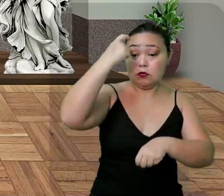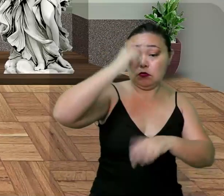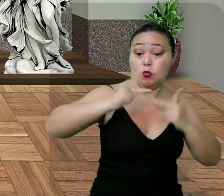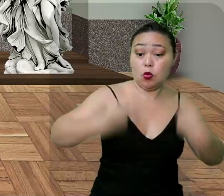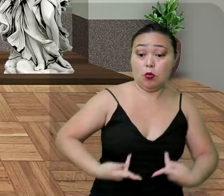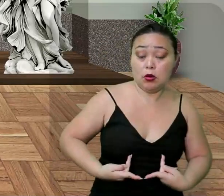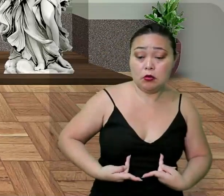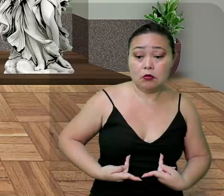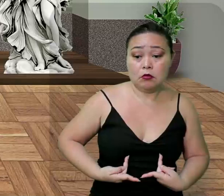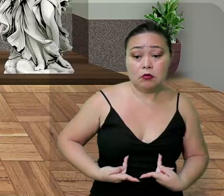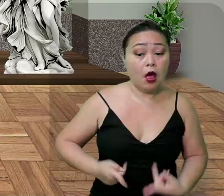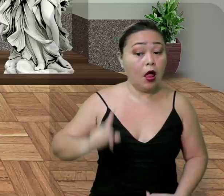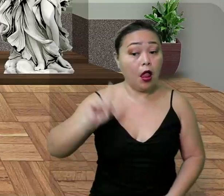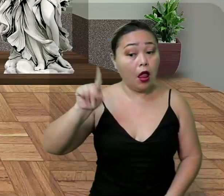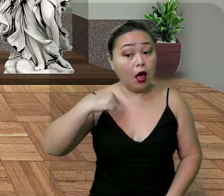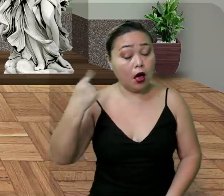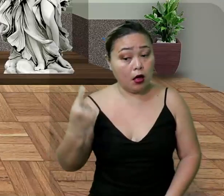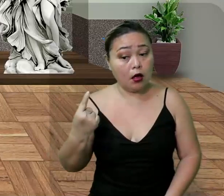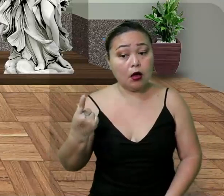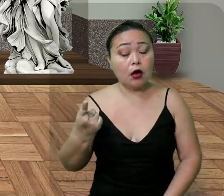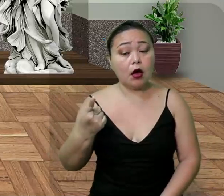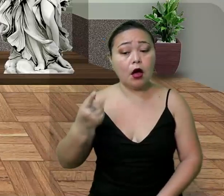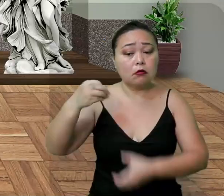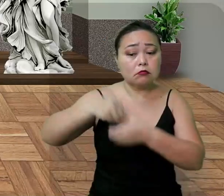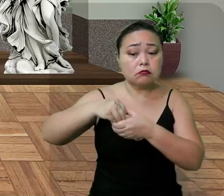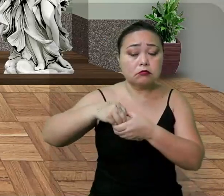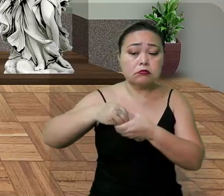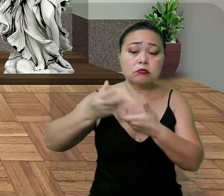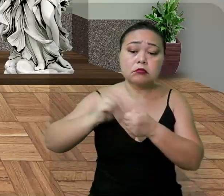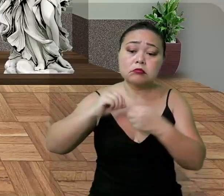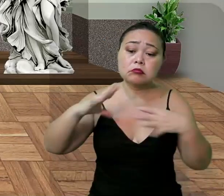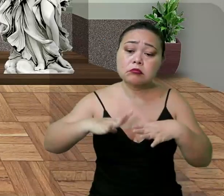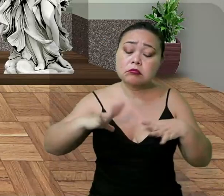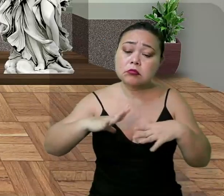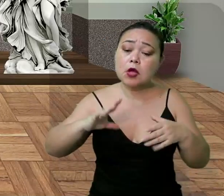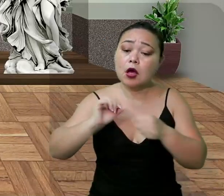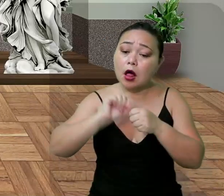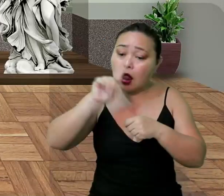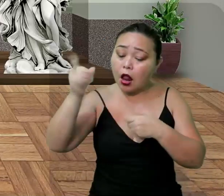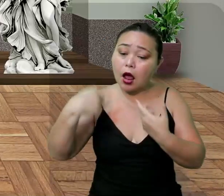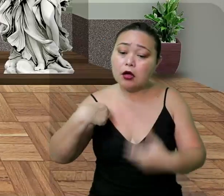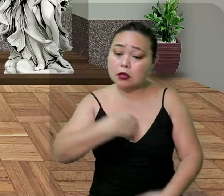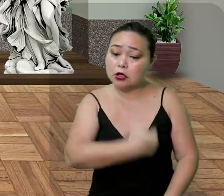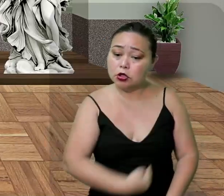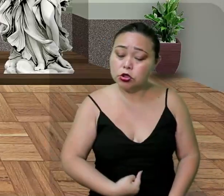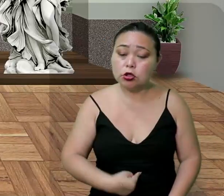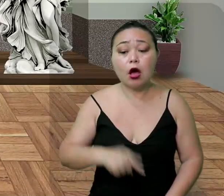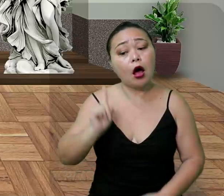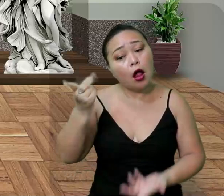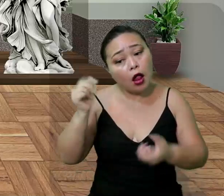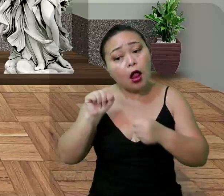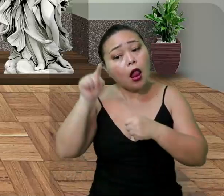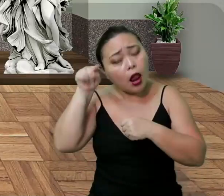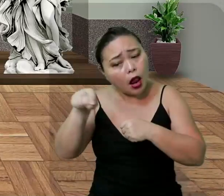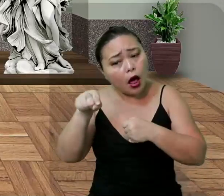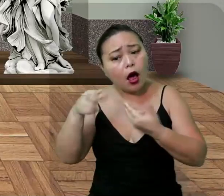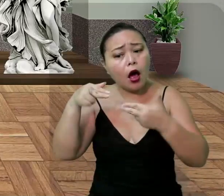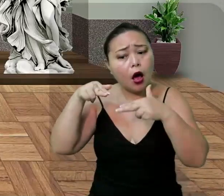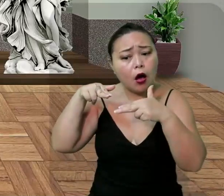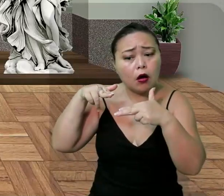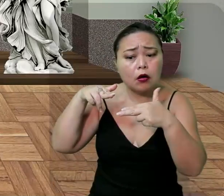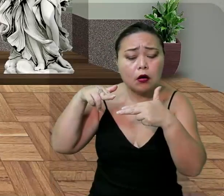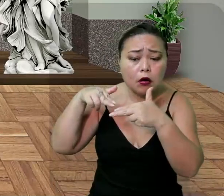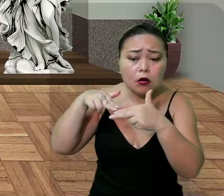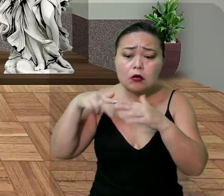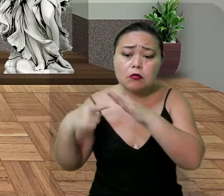acabou isso lá em Wuhan, onde acabou se expandindo. E foi justamente no mercado municipal